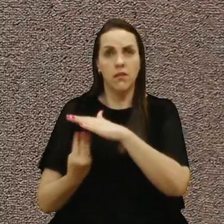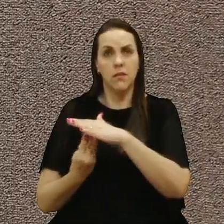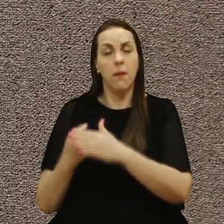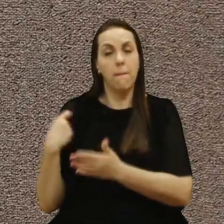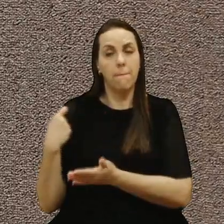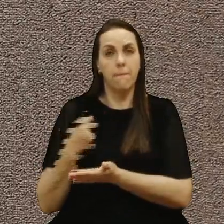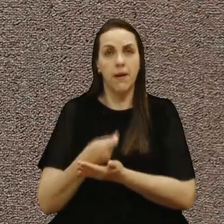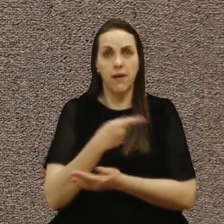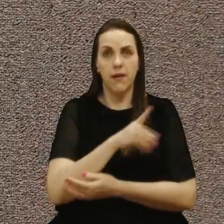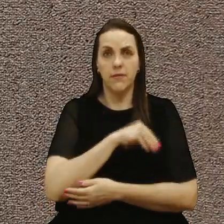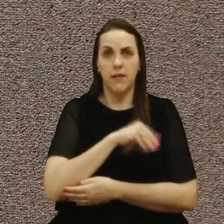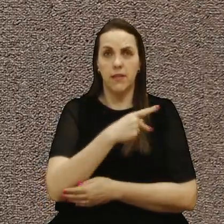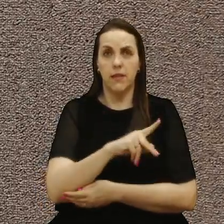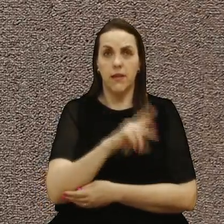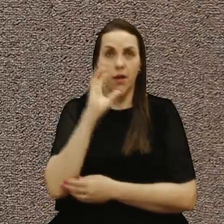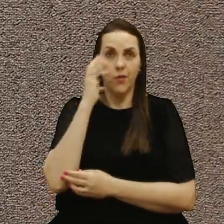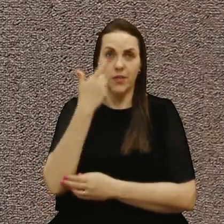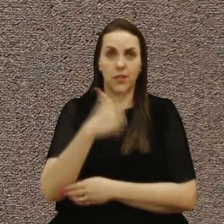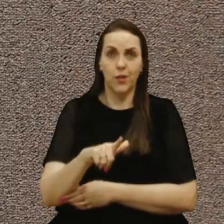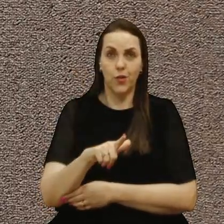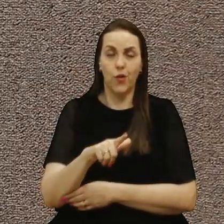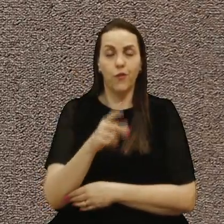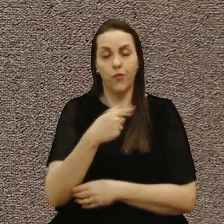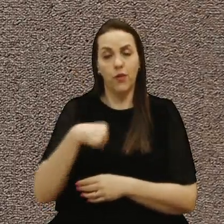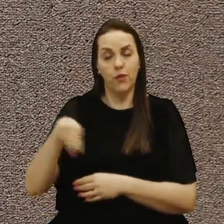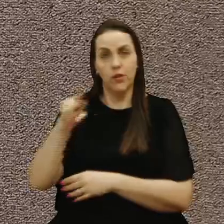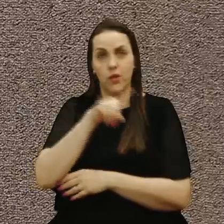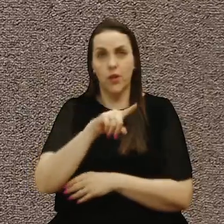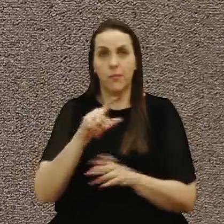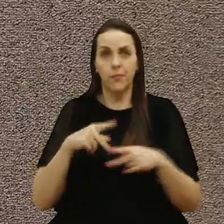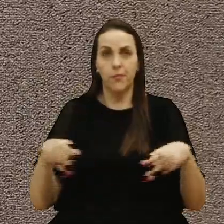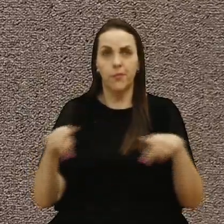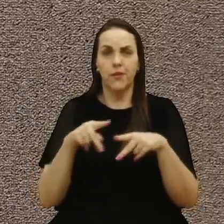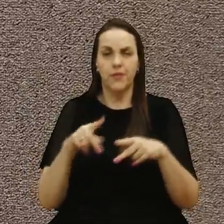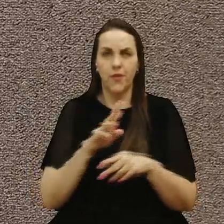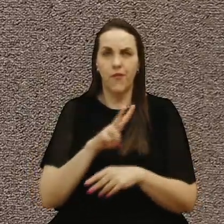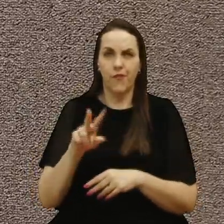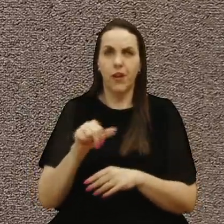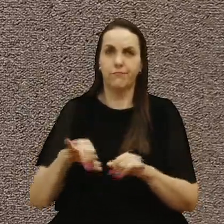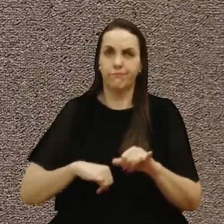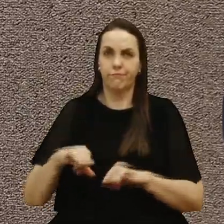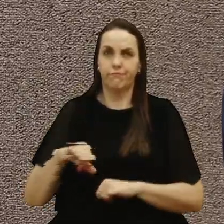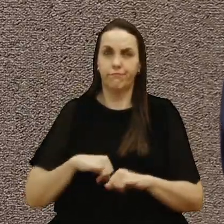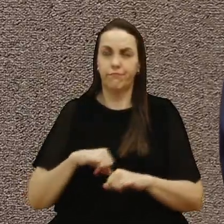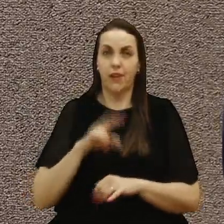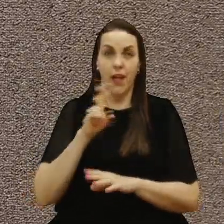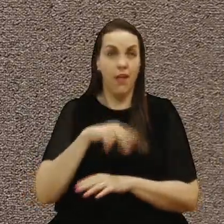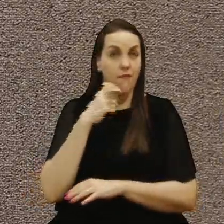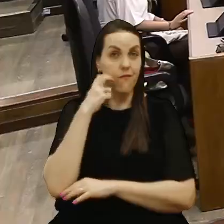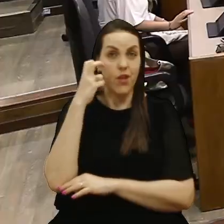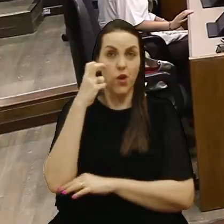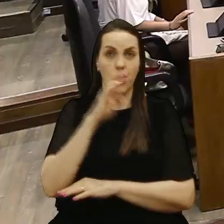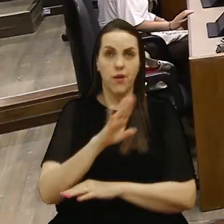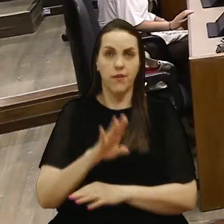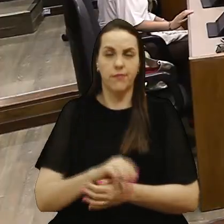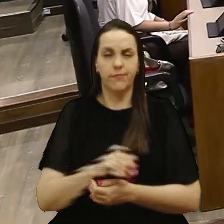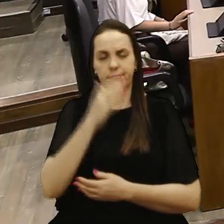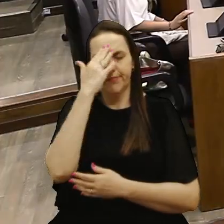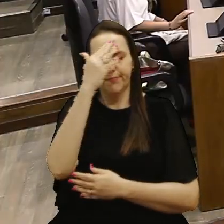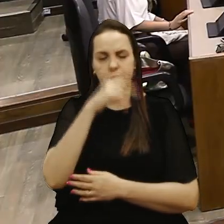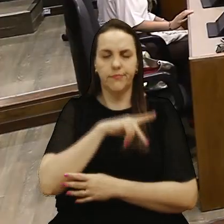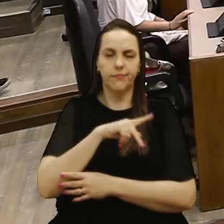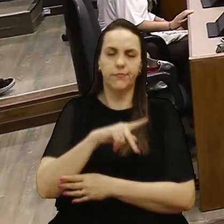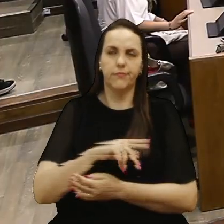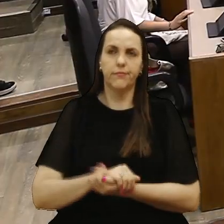aconteça novamente, porque senão quem vai pagar vai ser o contribuinte. Isso é, no mínimo, uma vergonha. Obrigado, senhor presidente. Obrigado,